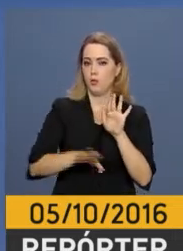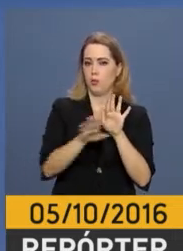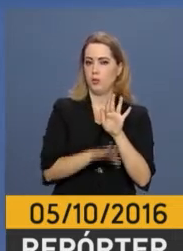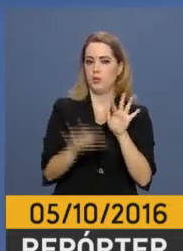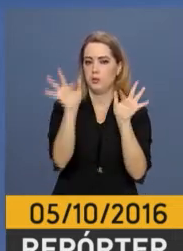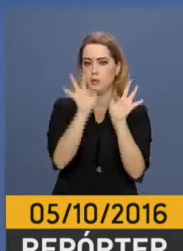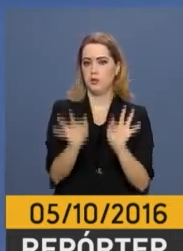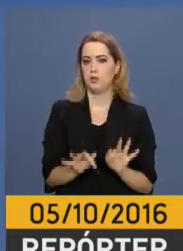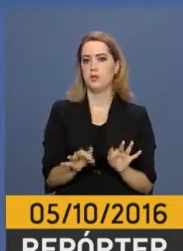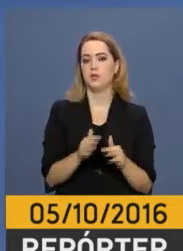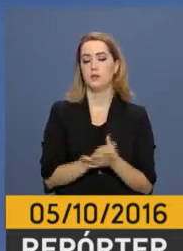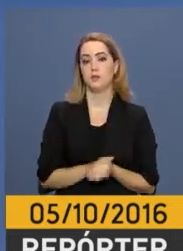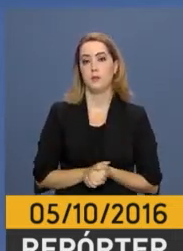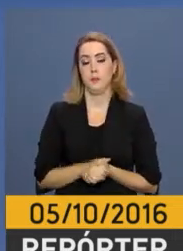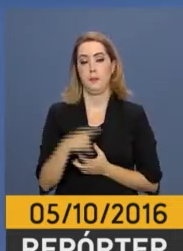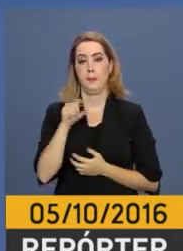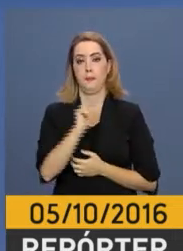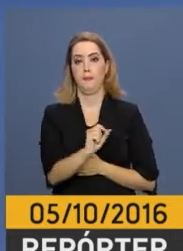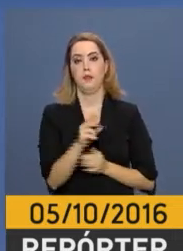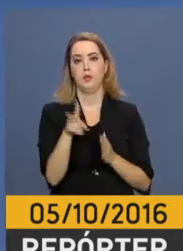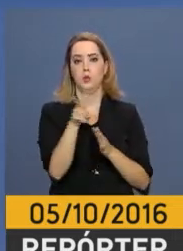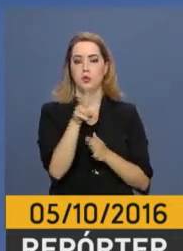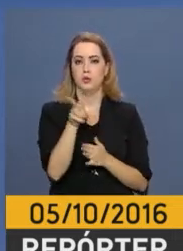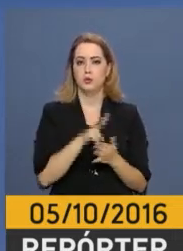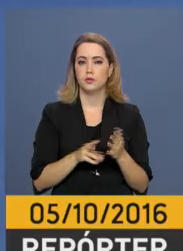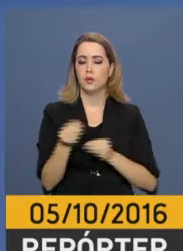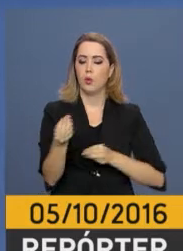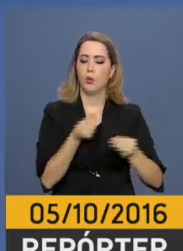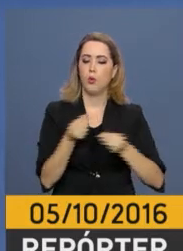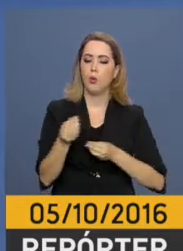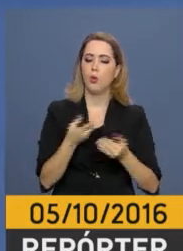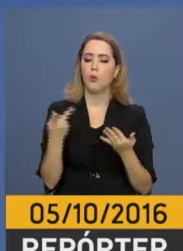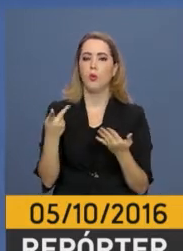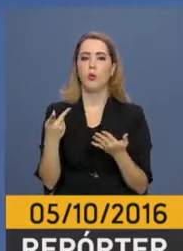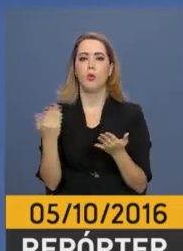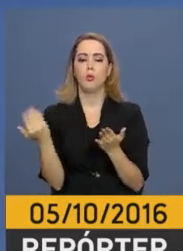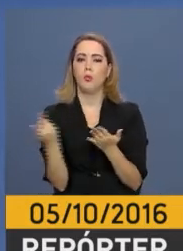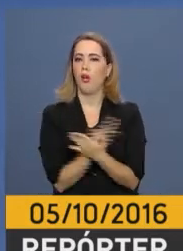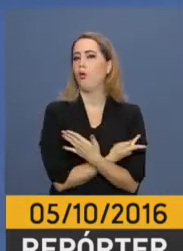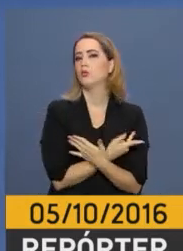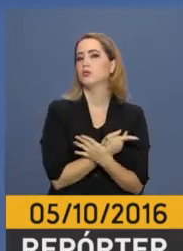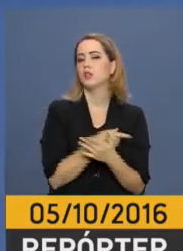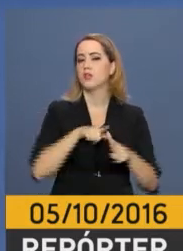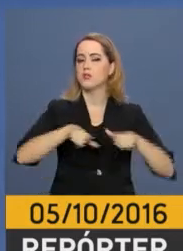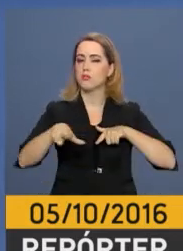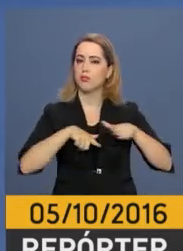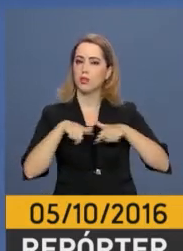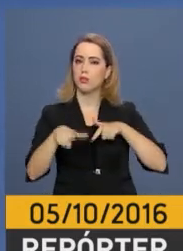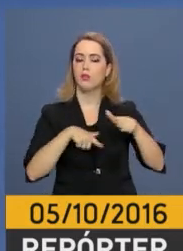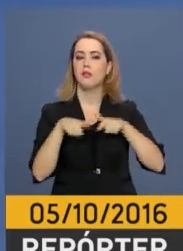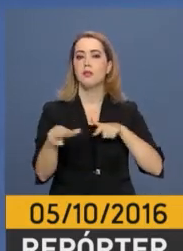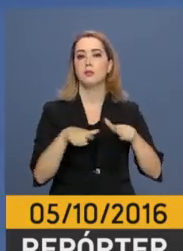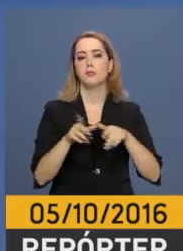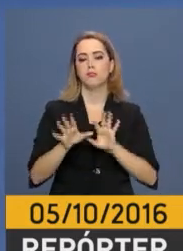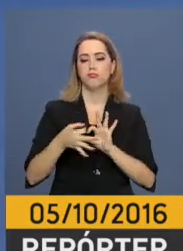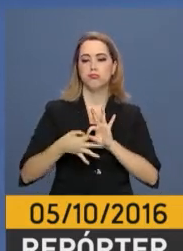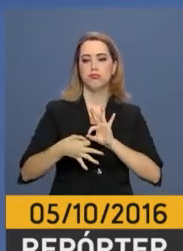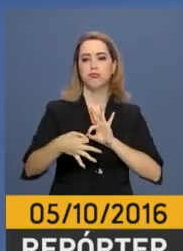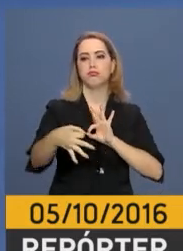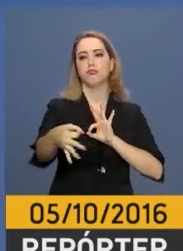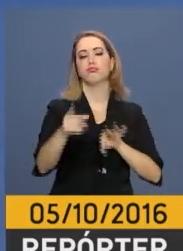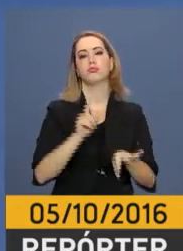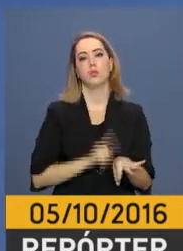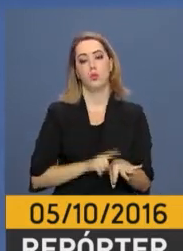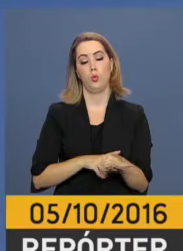capacitação é a avaliação do programa enfim vamos ter um trabalho de longo prazo agora que